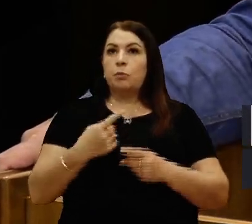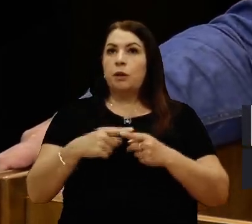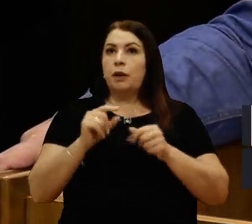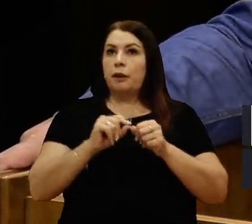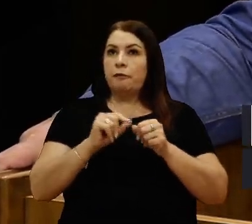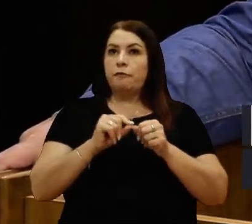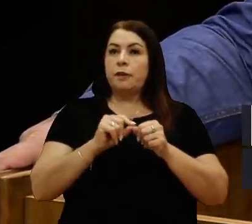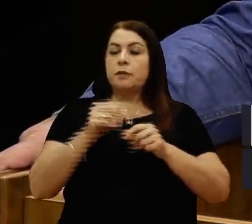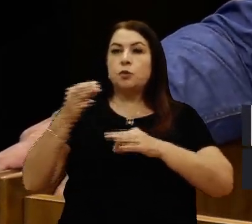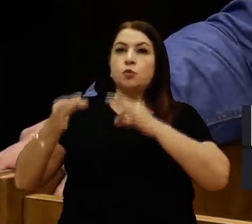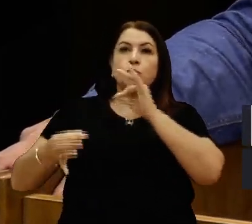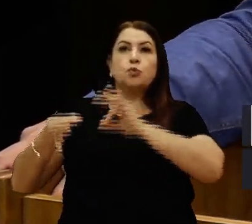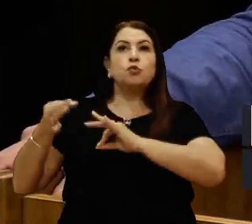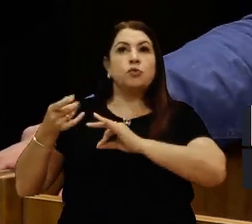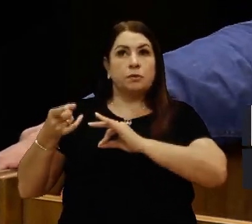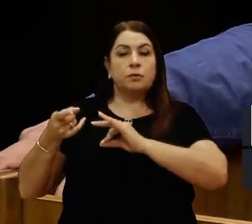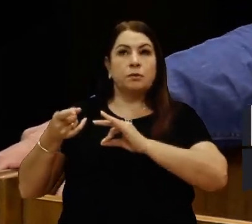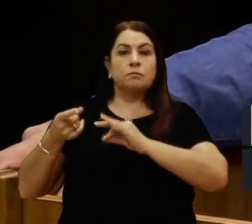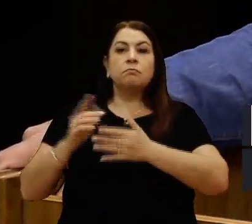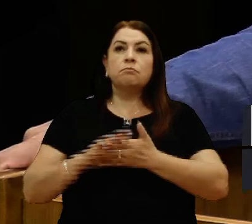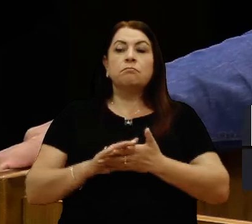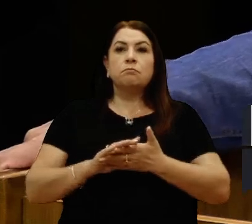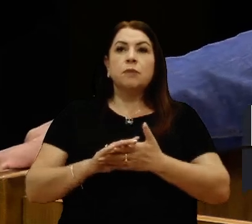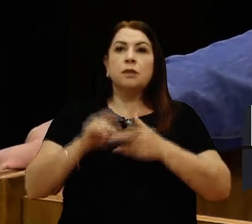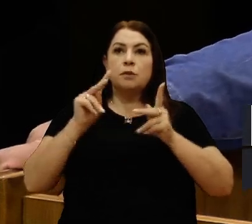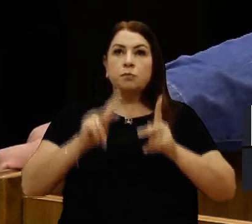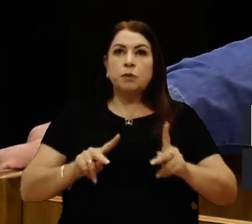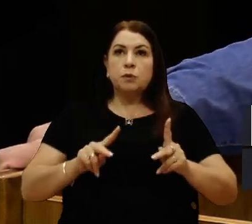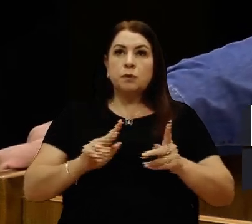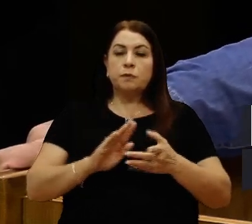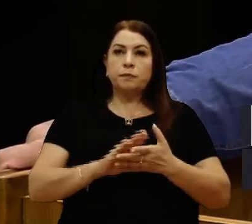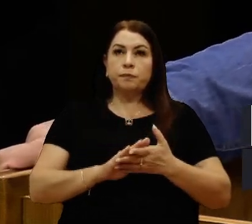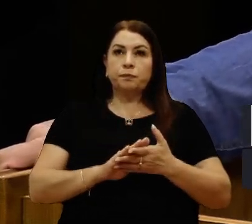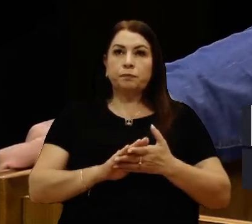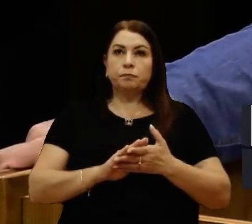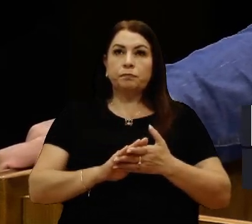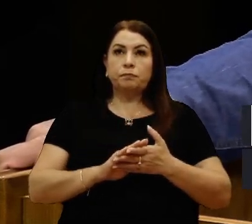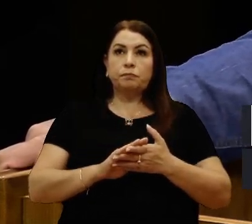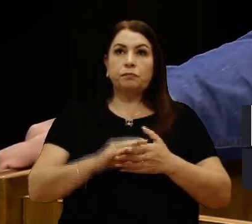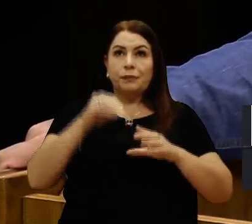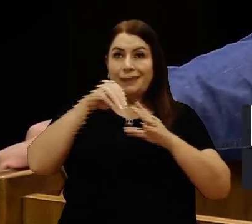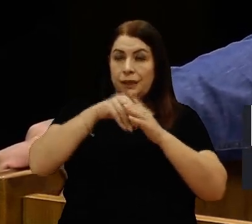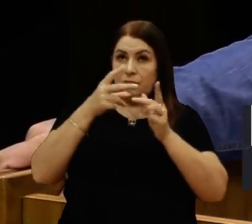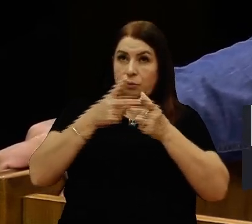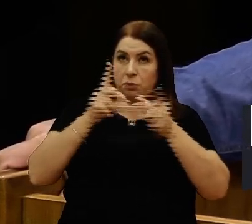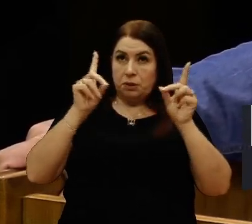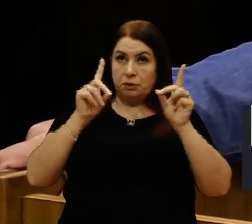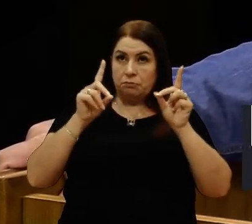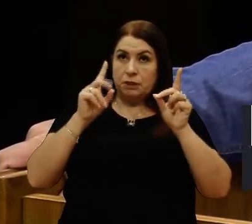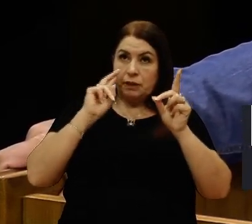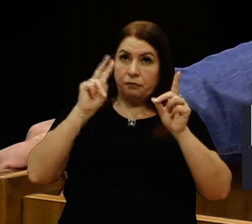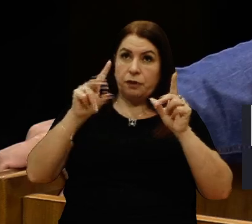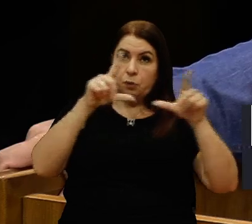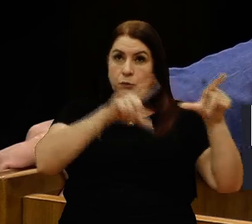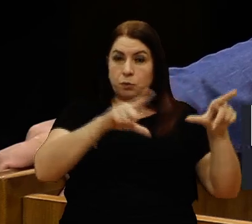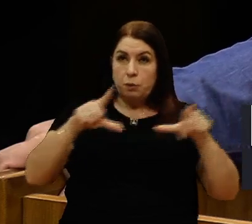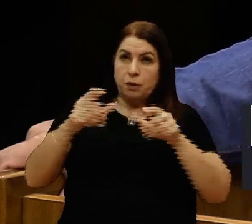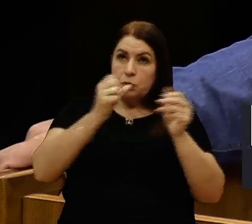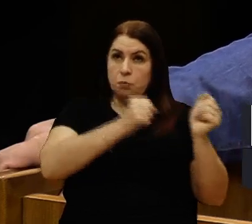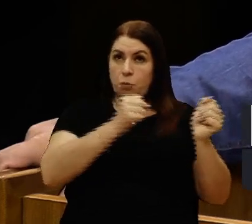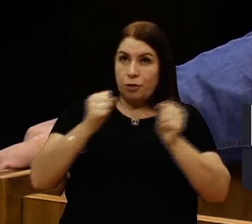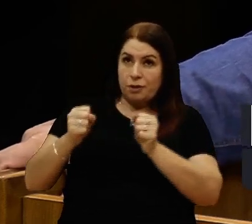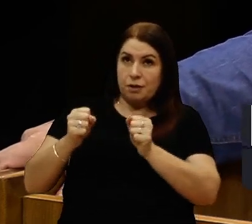faz justiça às pessoas que na democracia ascendem aos espaços de